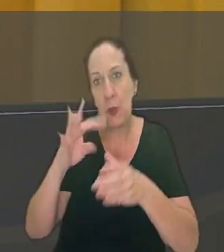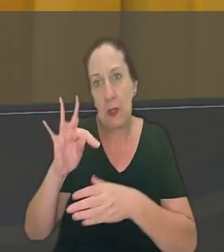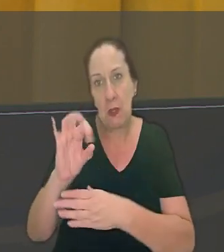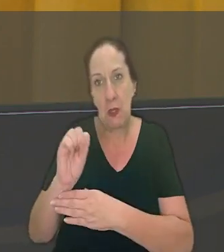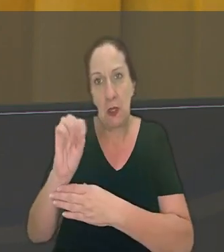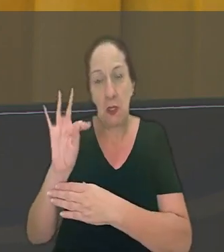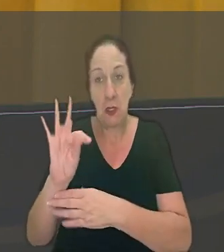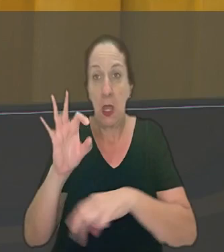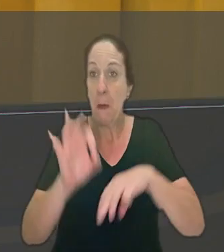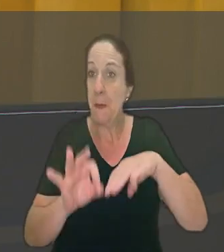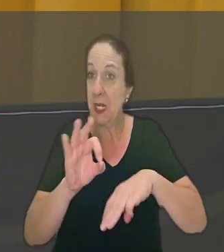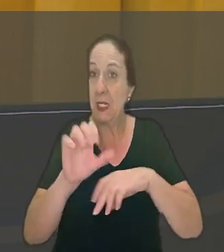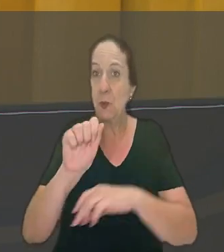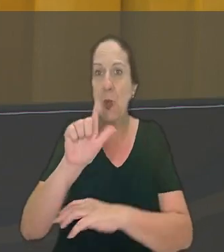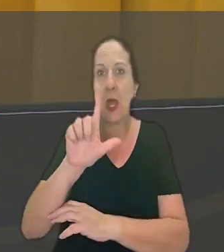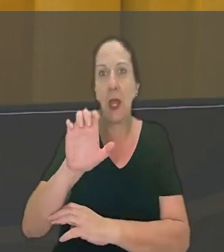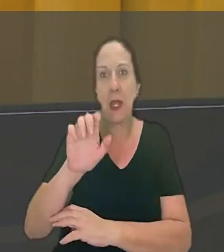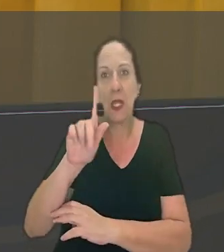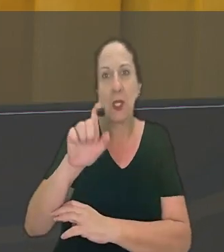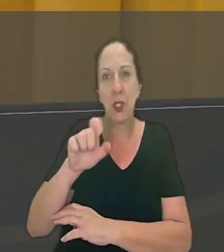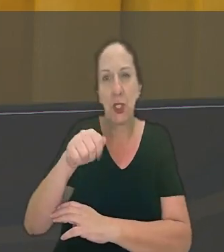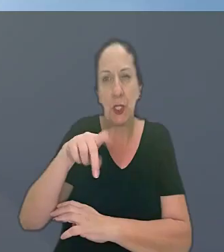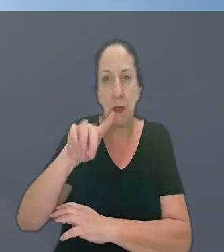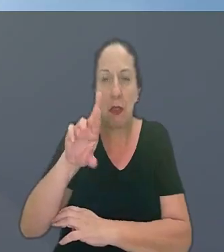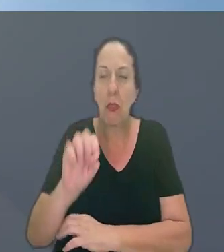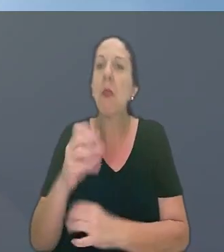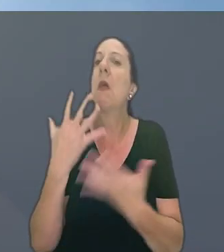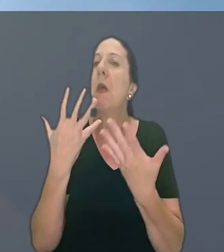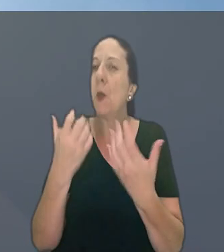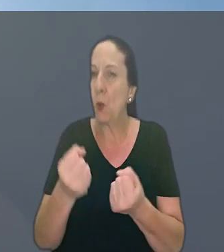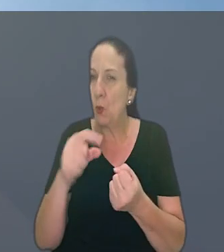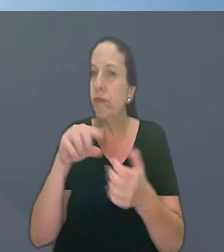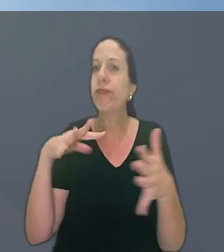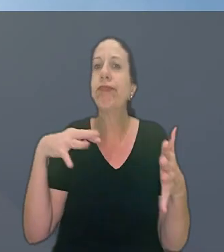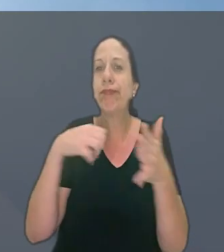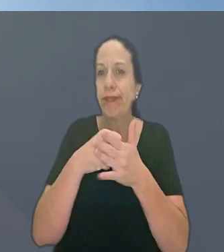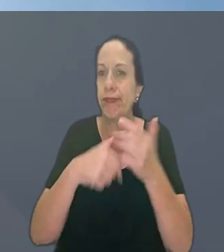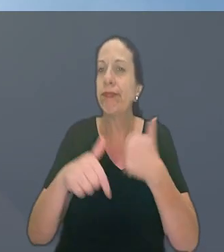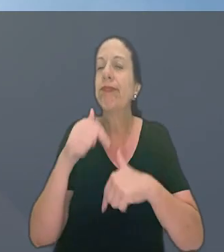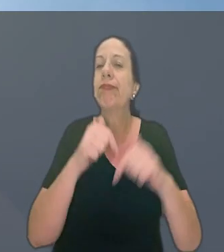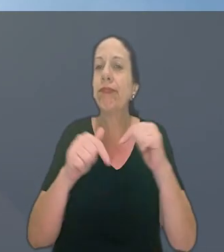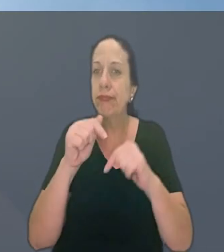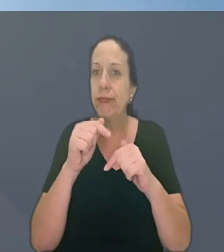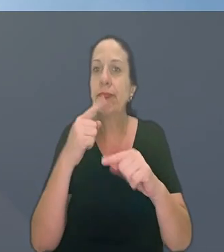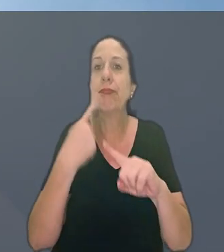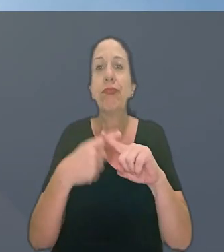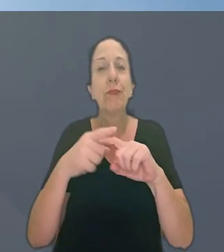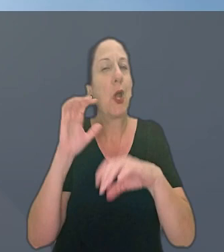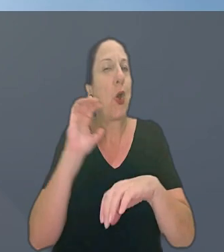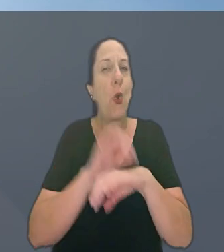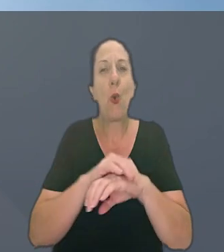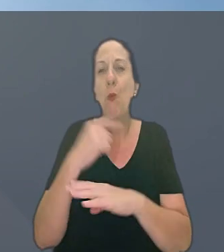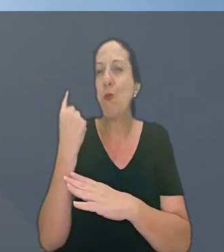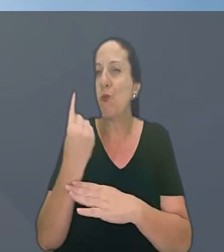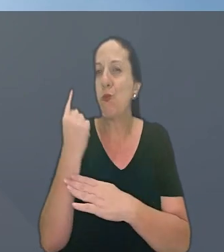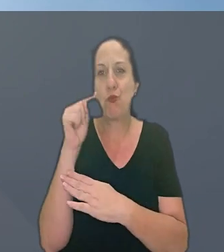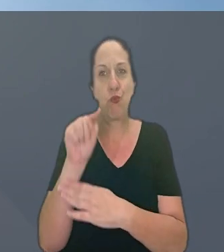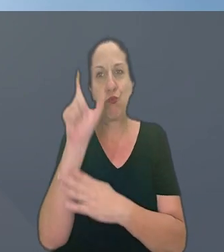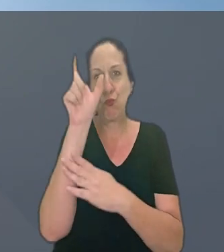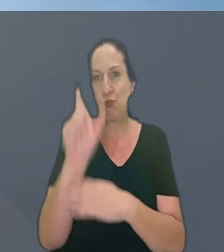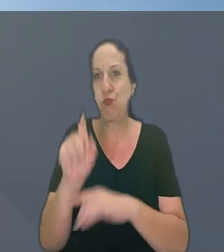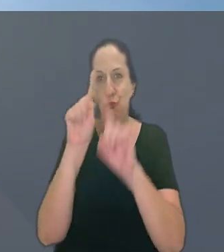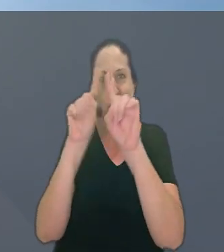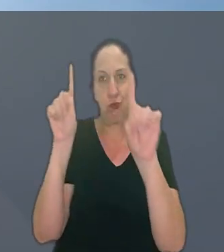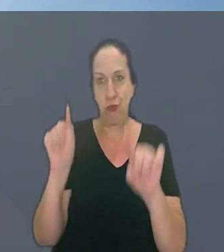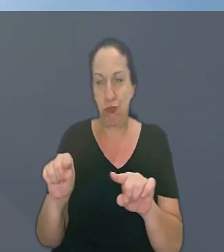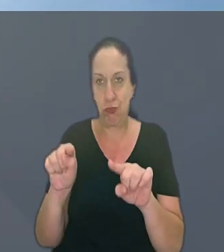turma do TST foi o ministro Alexandre Ramos. Ele concordou que o acidente de trabalho ocorreu por culpa exclusiva da